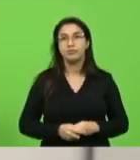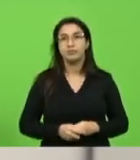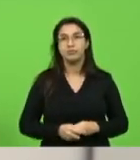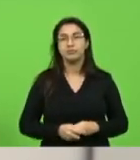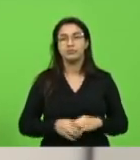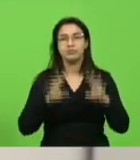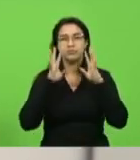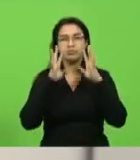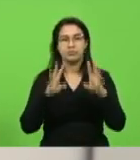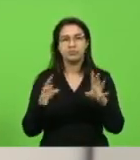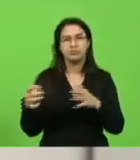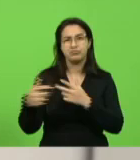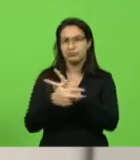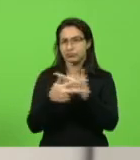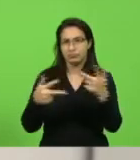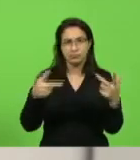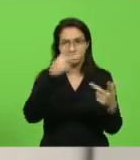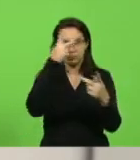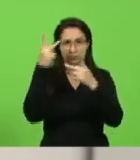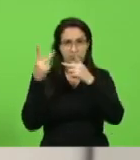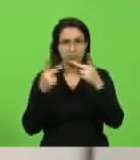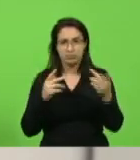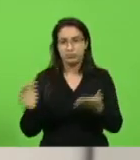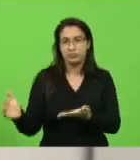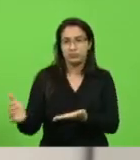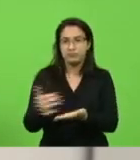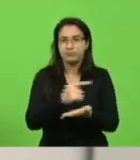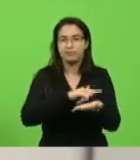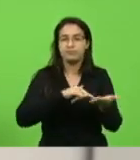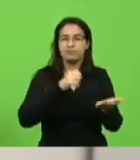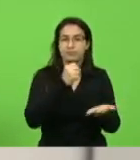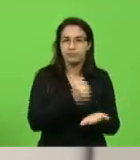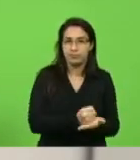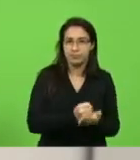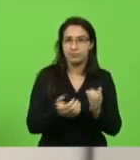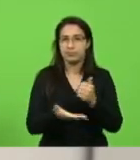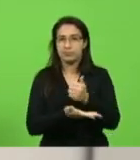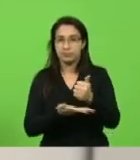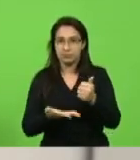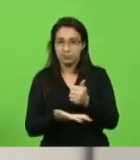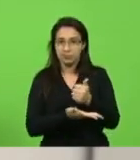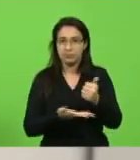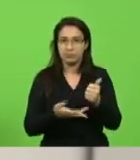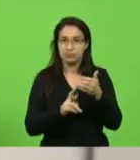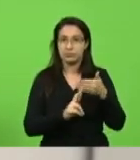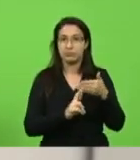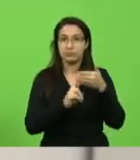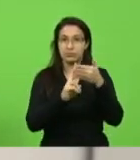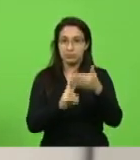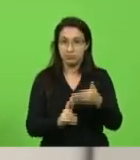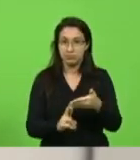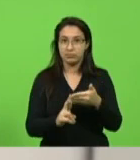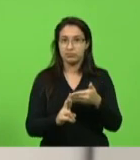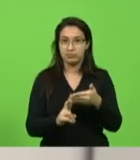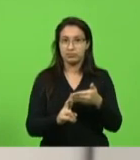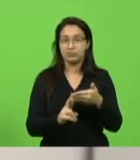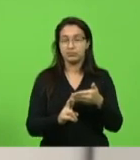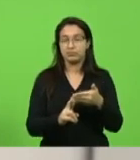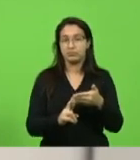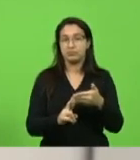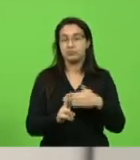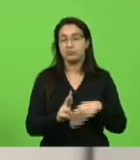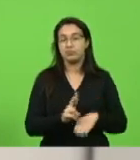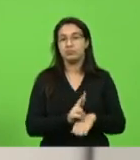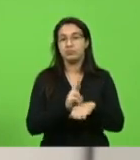e juntados documentos que deram suporte à presente representação e que lastrearam o acervo